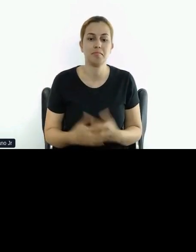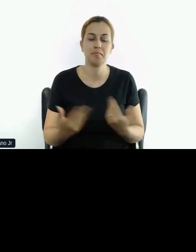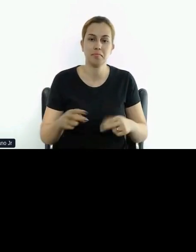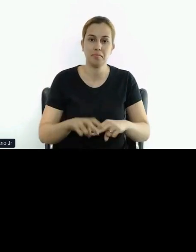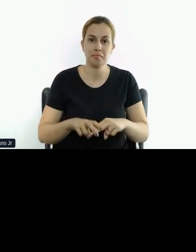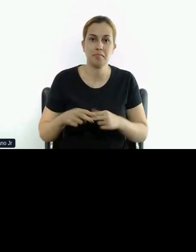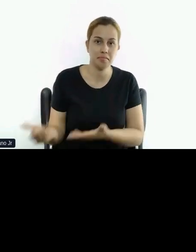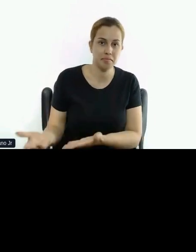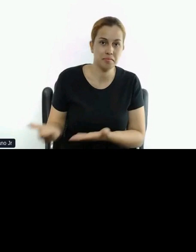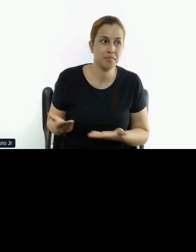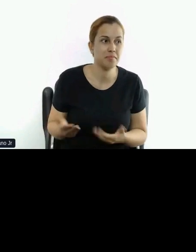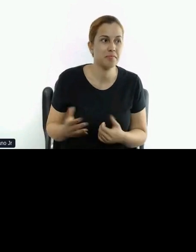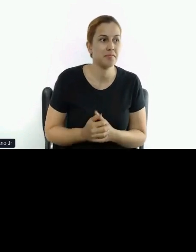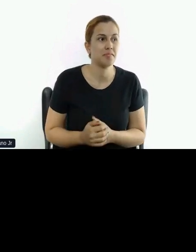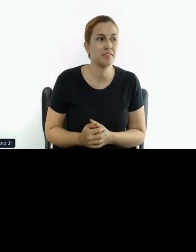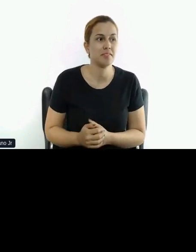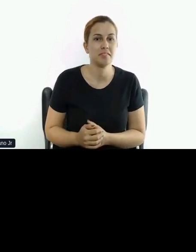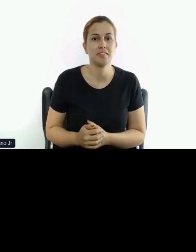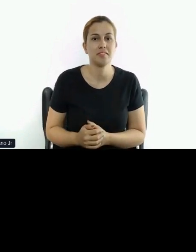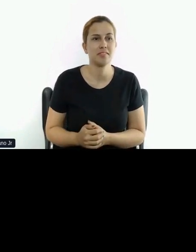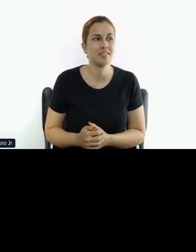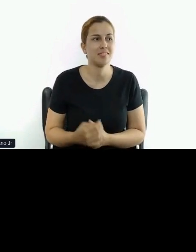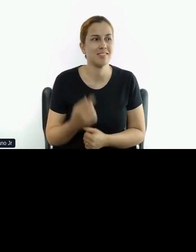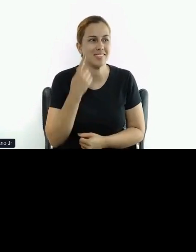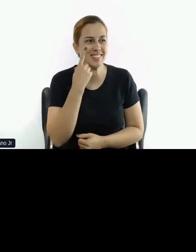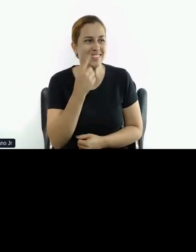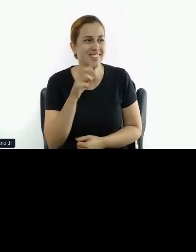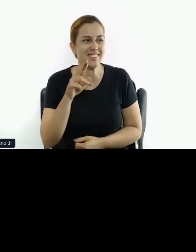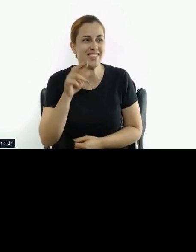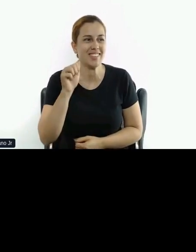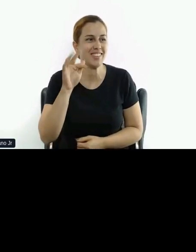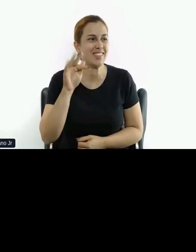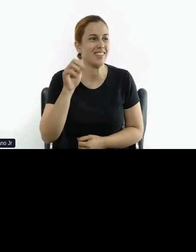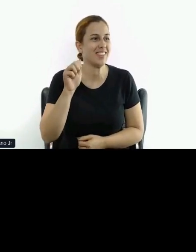falando, olha, ela só está vendo o Rafael, você está